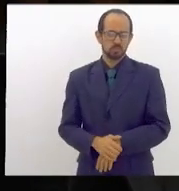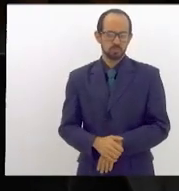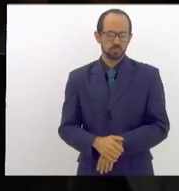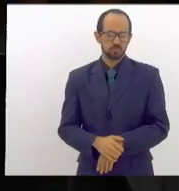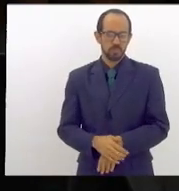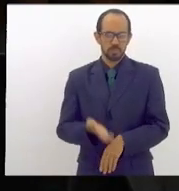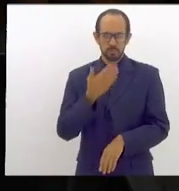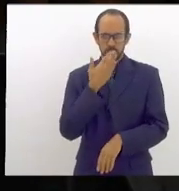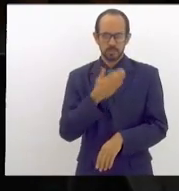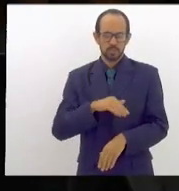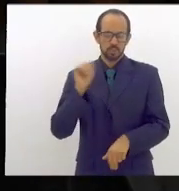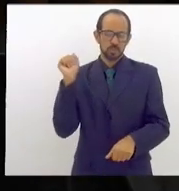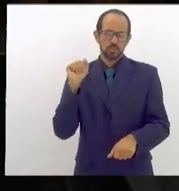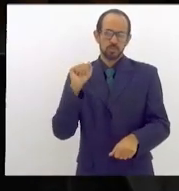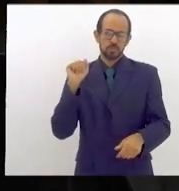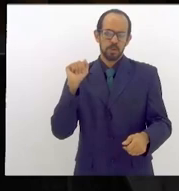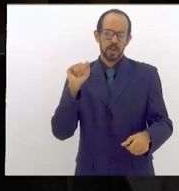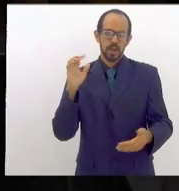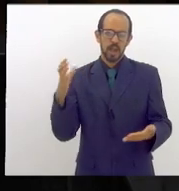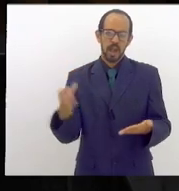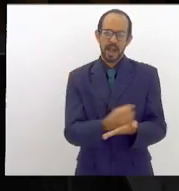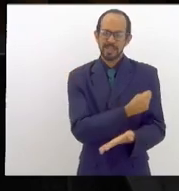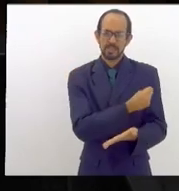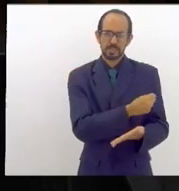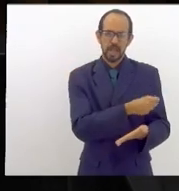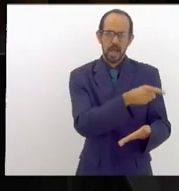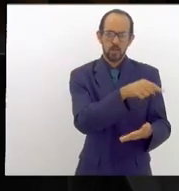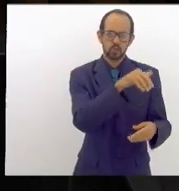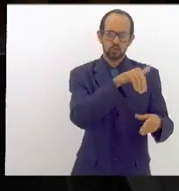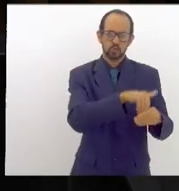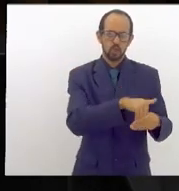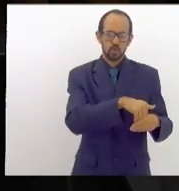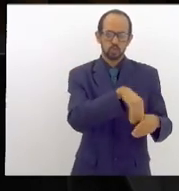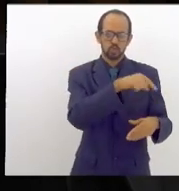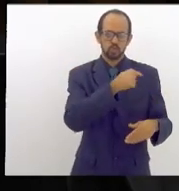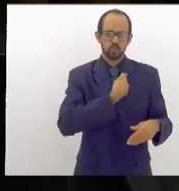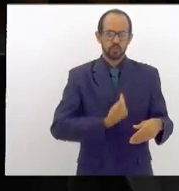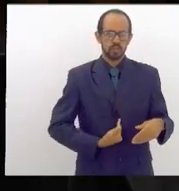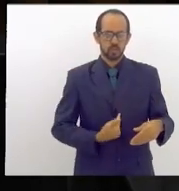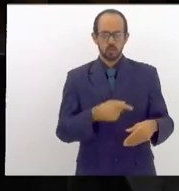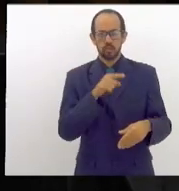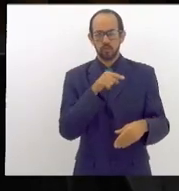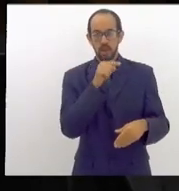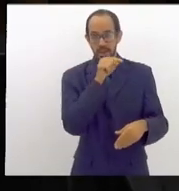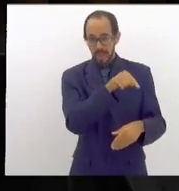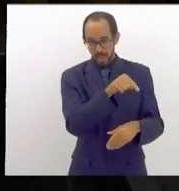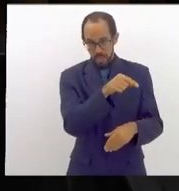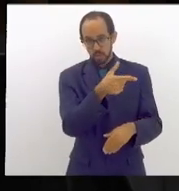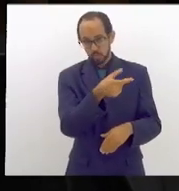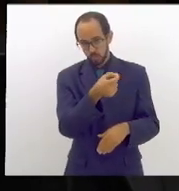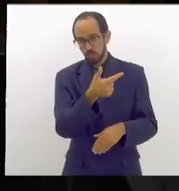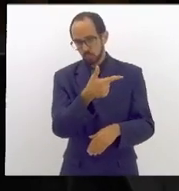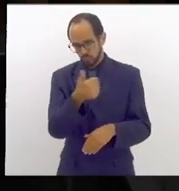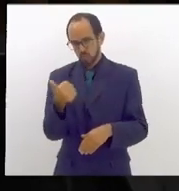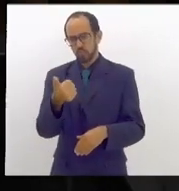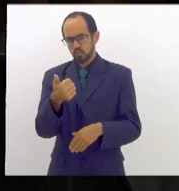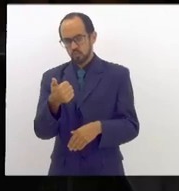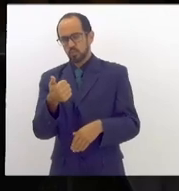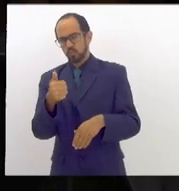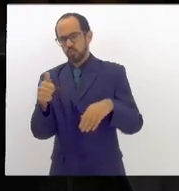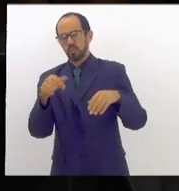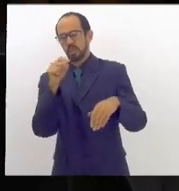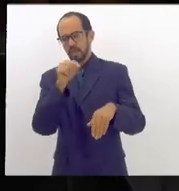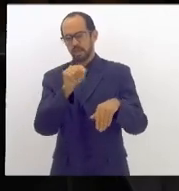pedindo a cassação da chapa do governador foi lá em 2021 que essas